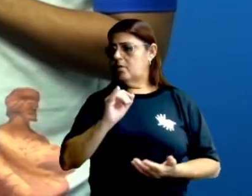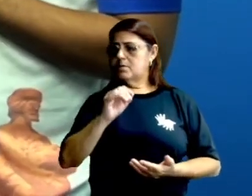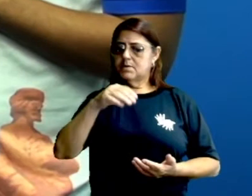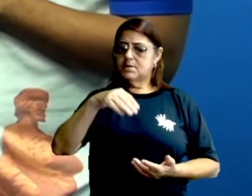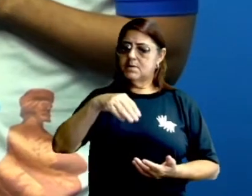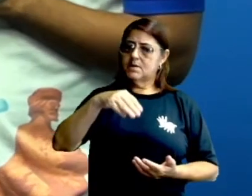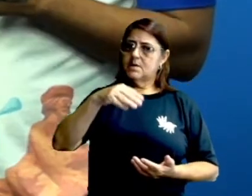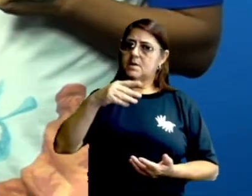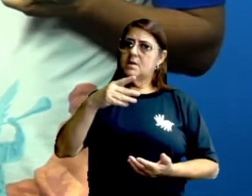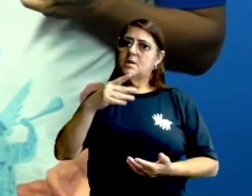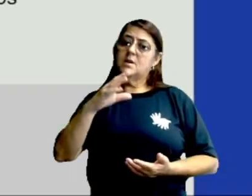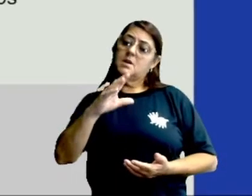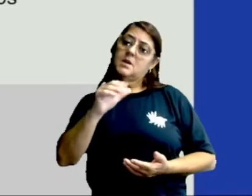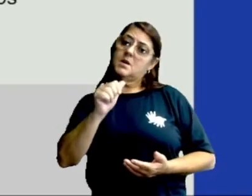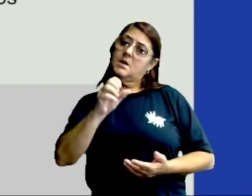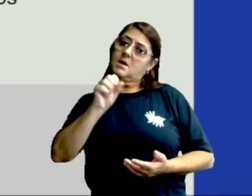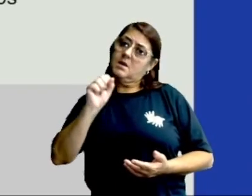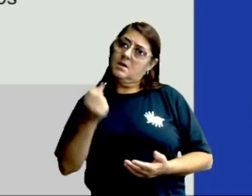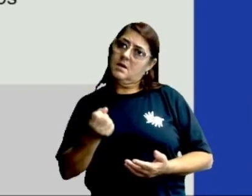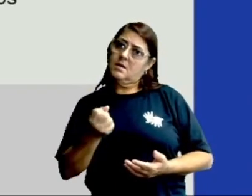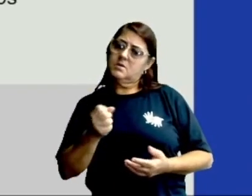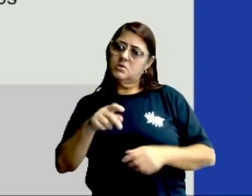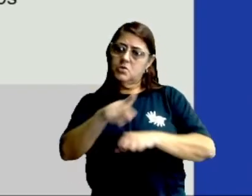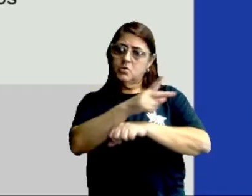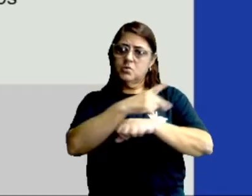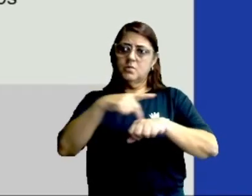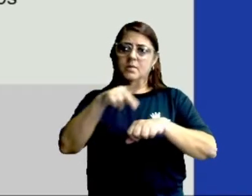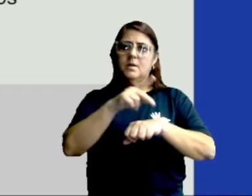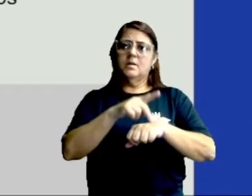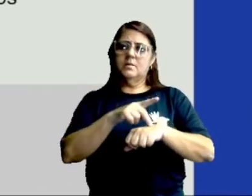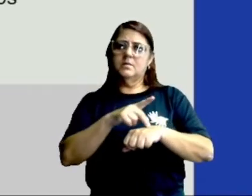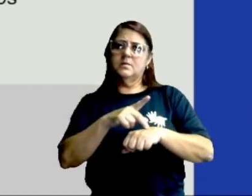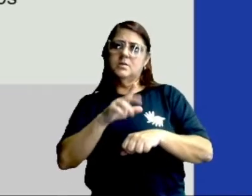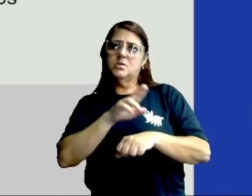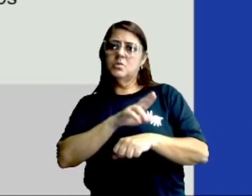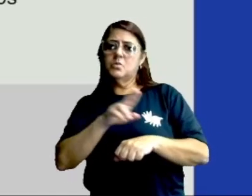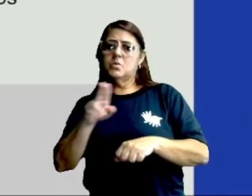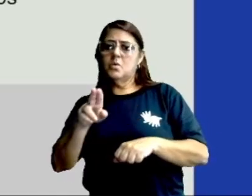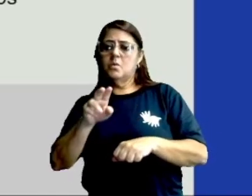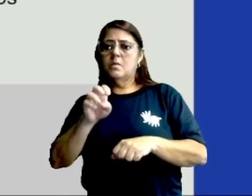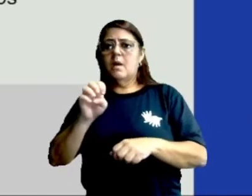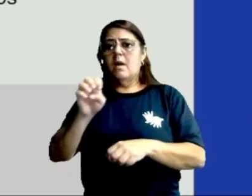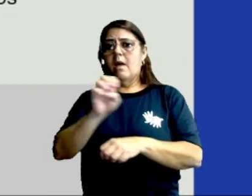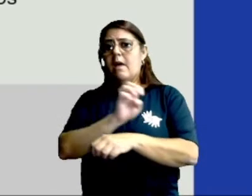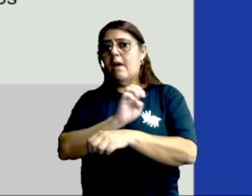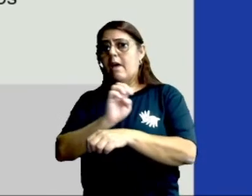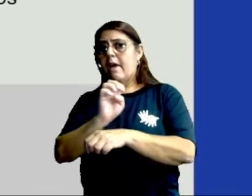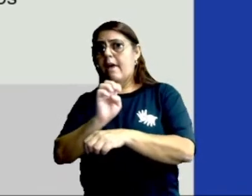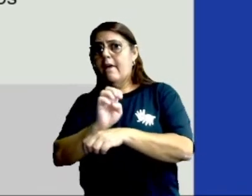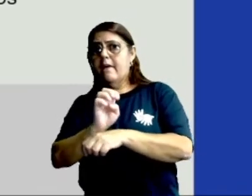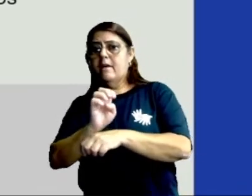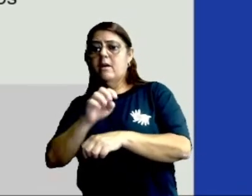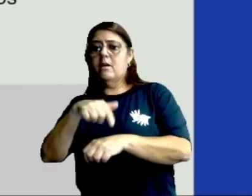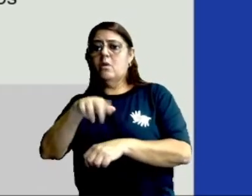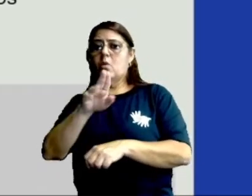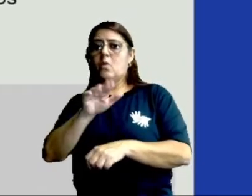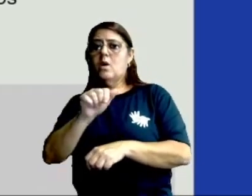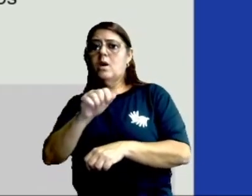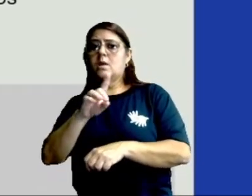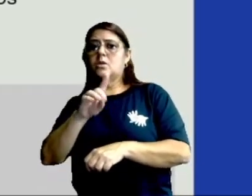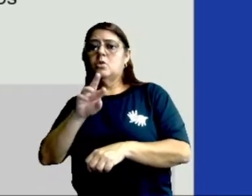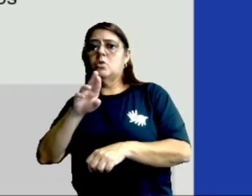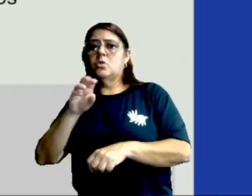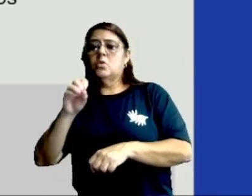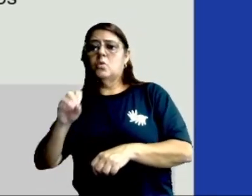incas, compreendia atualmente aos países que a gente chama de Equador, Peru, Bolívia, né,